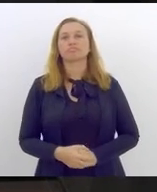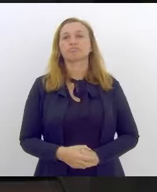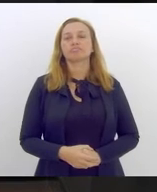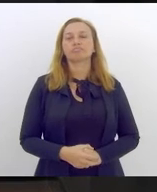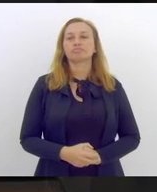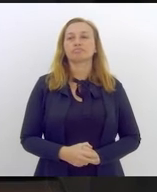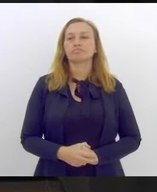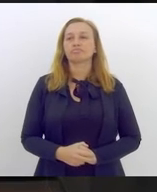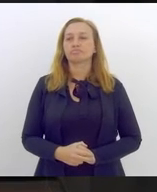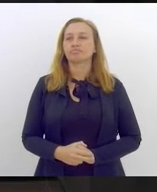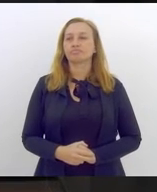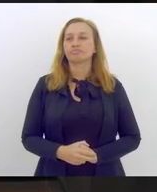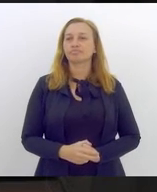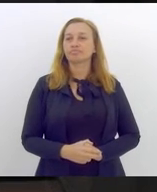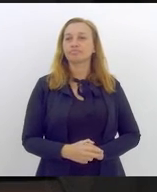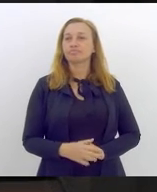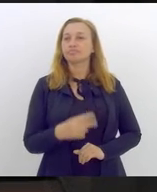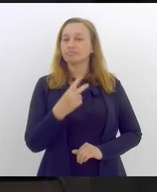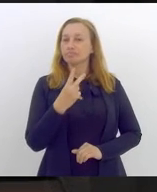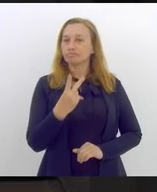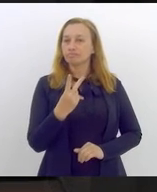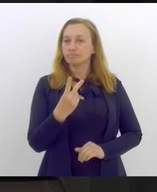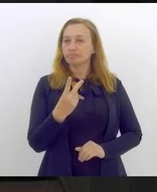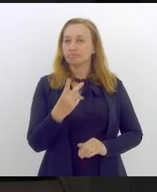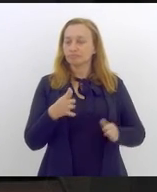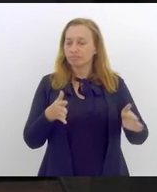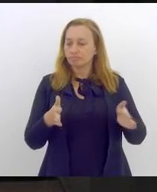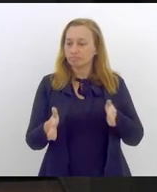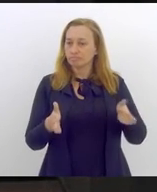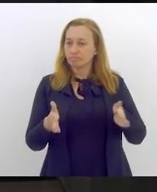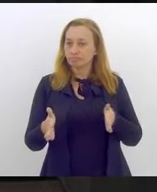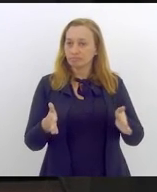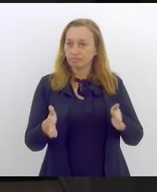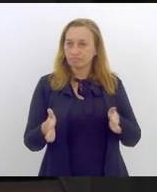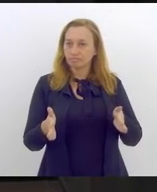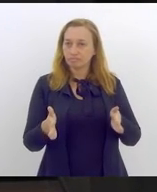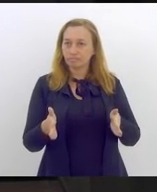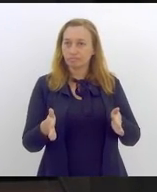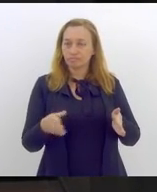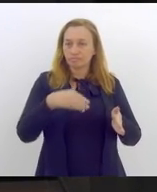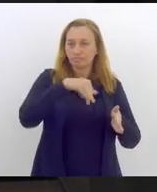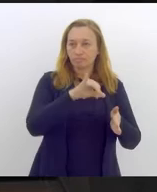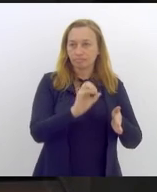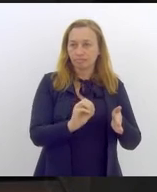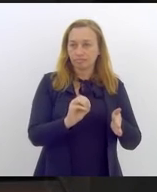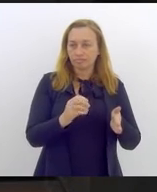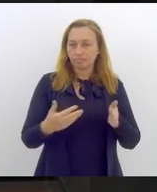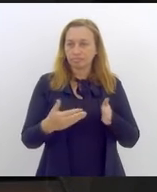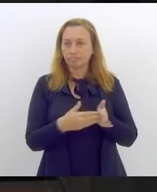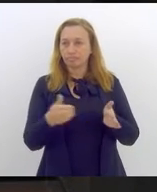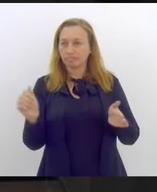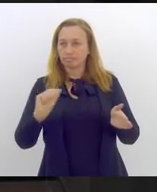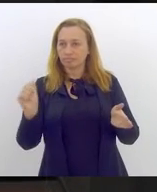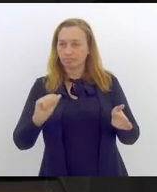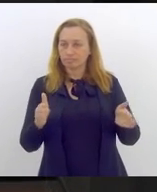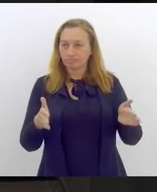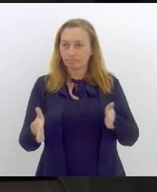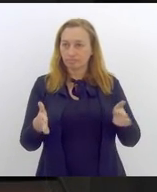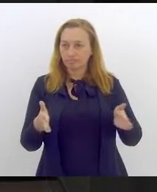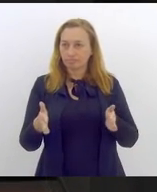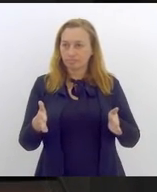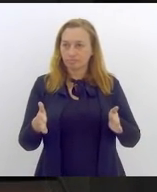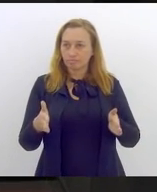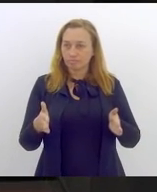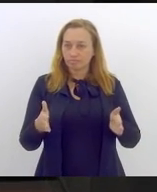que nesses dois quadrimestres as suas receitas foram Maior Que as despesas